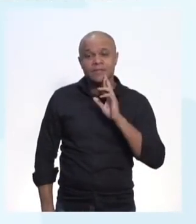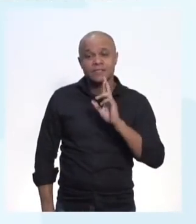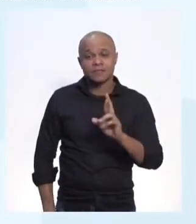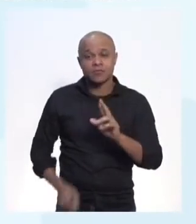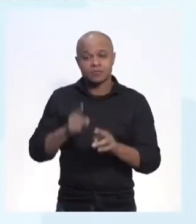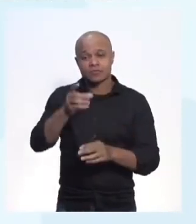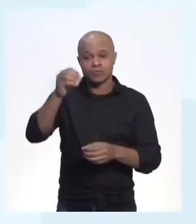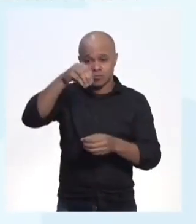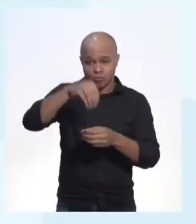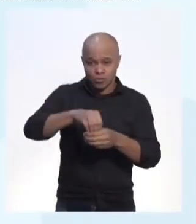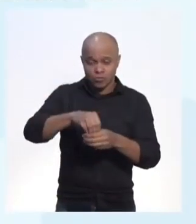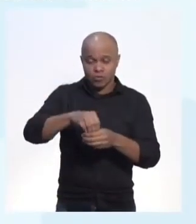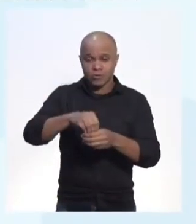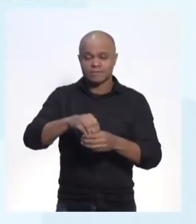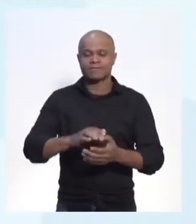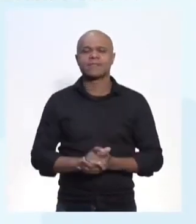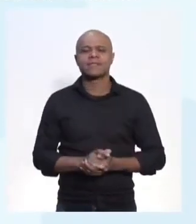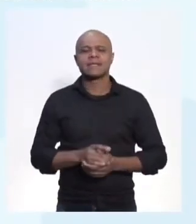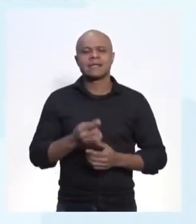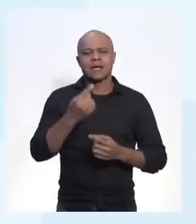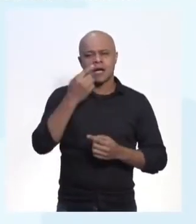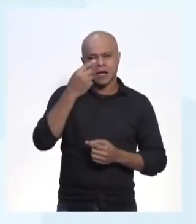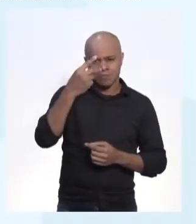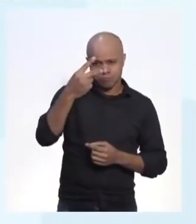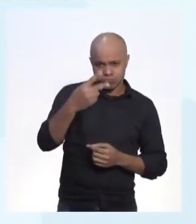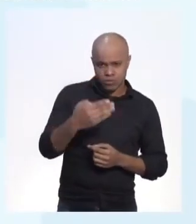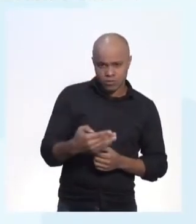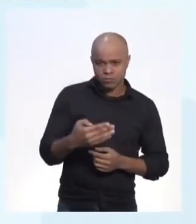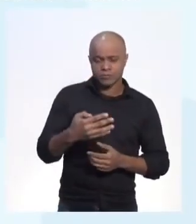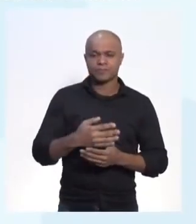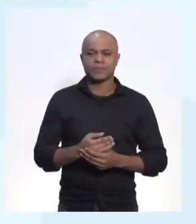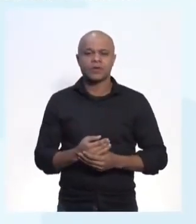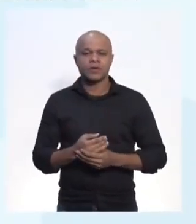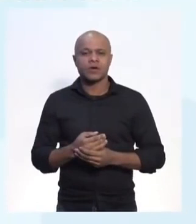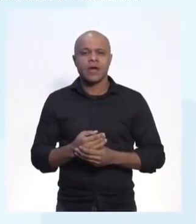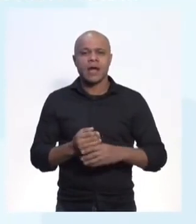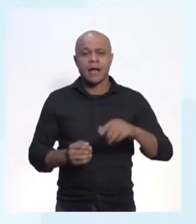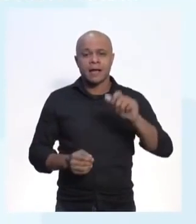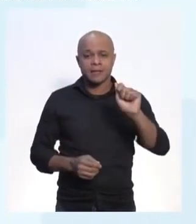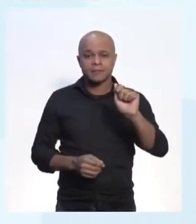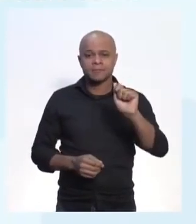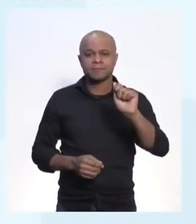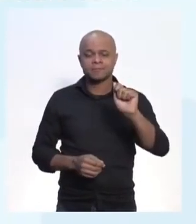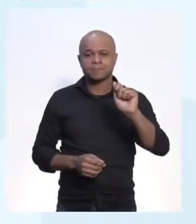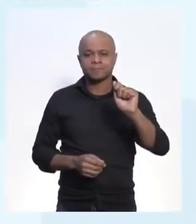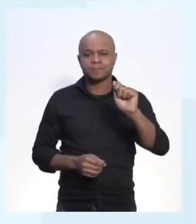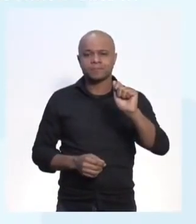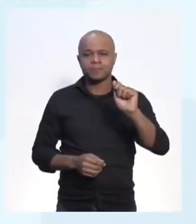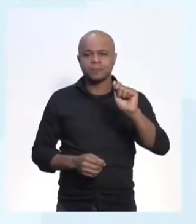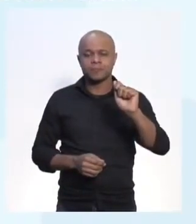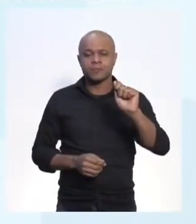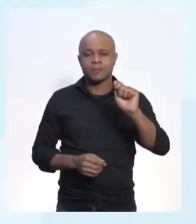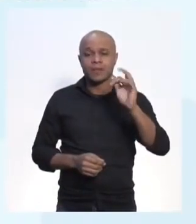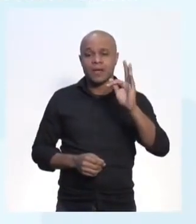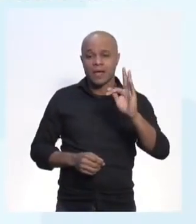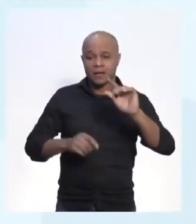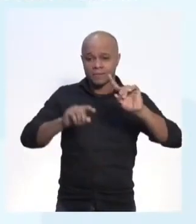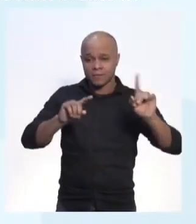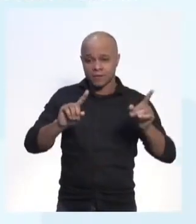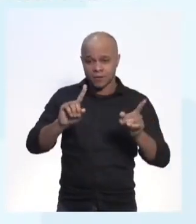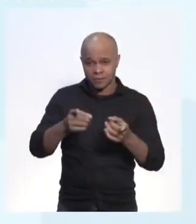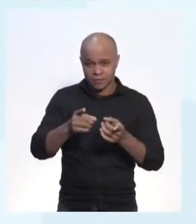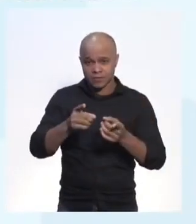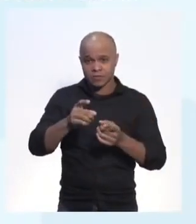para mim com calma lá no chat cada uma dessas perguntas. Então, vamos para a pergunta A. O que ele fala aí? As funções f de x,